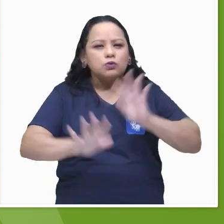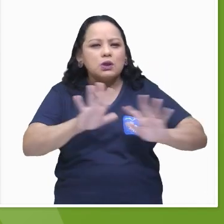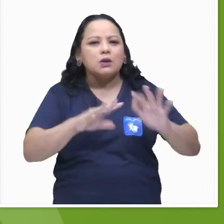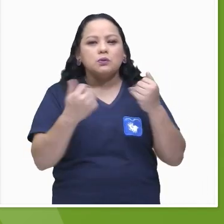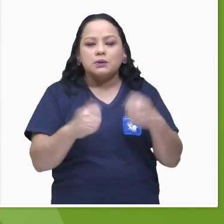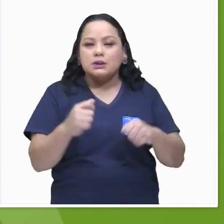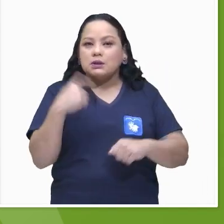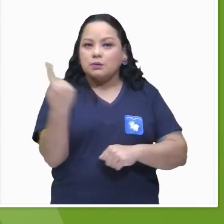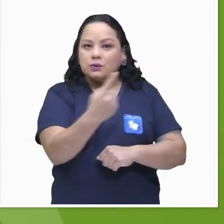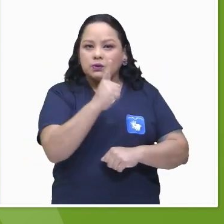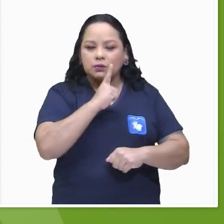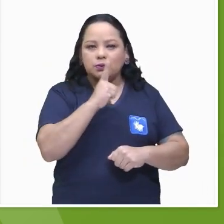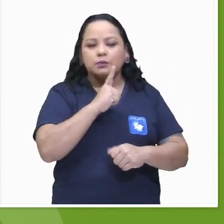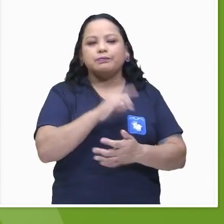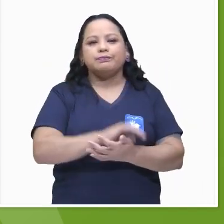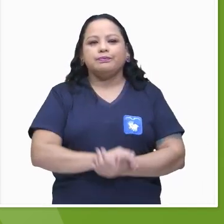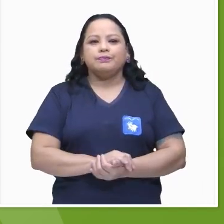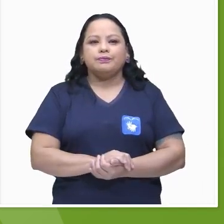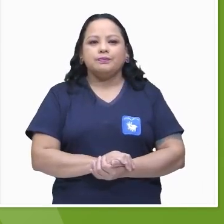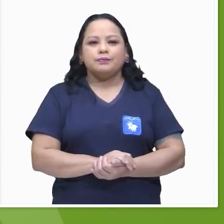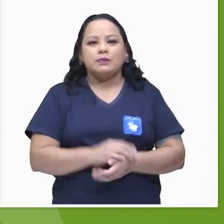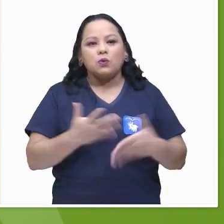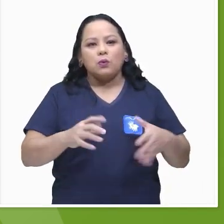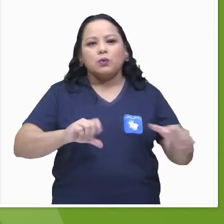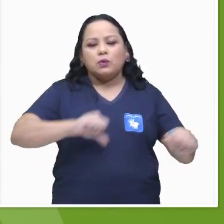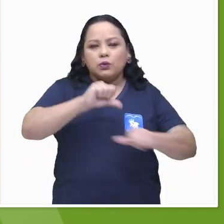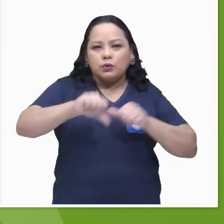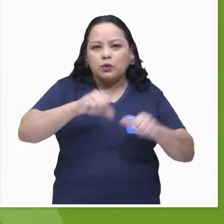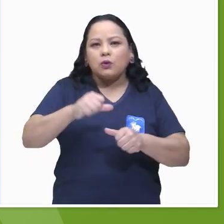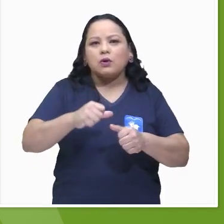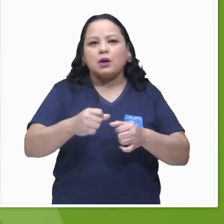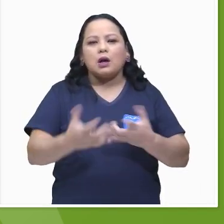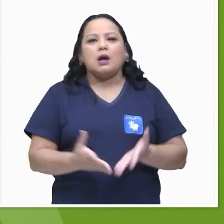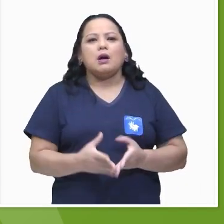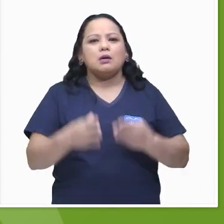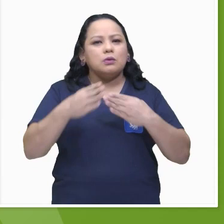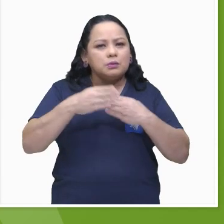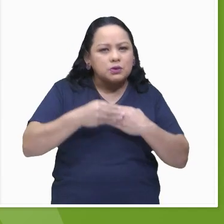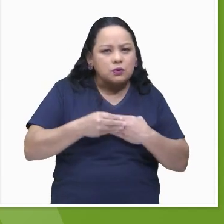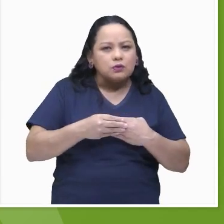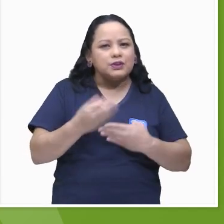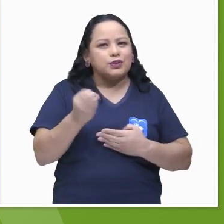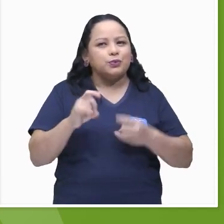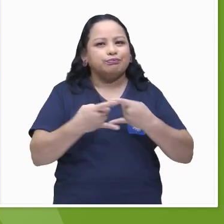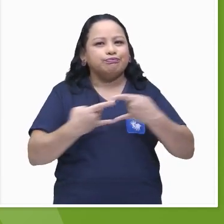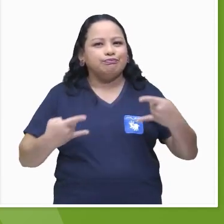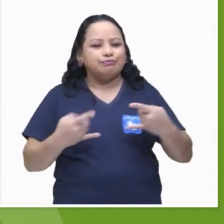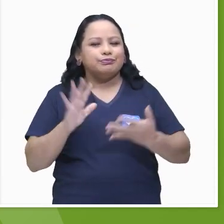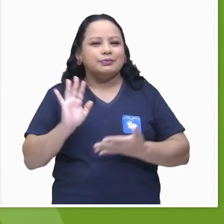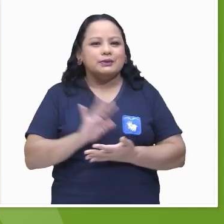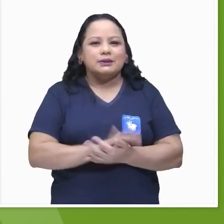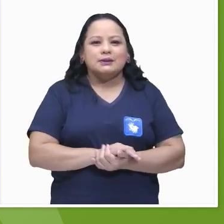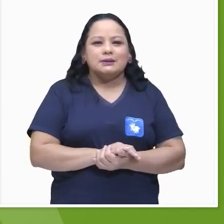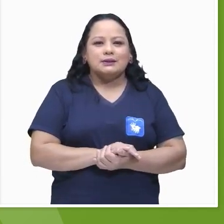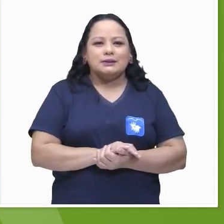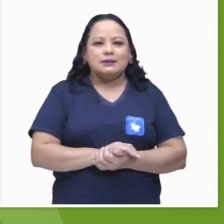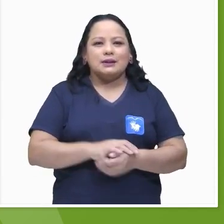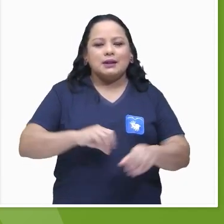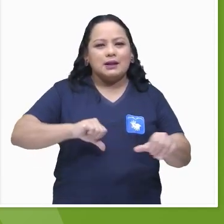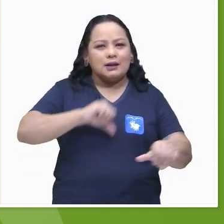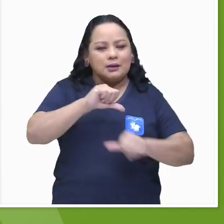que devemos ter, né? Como trocar periodicamente o absorvente ou pano, né? Dependendo aí do que a